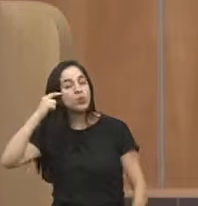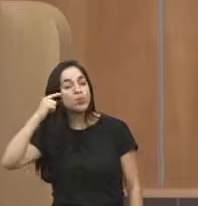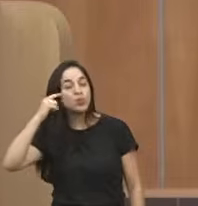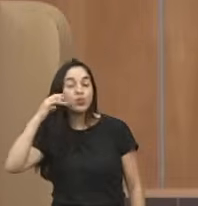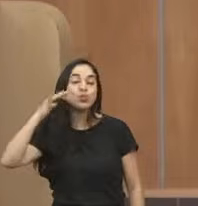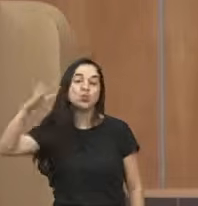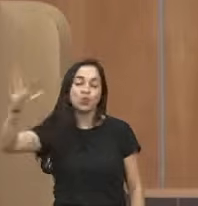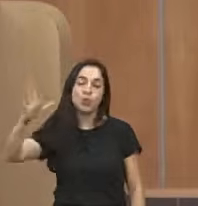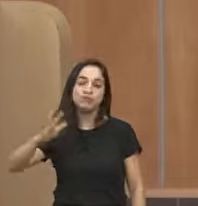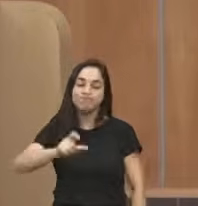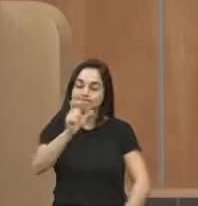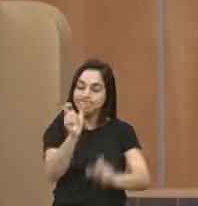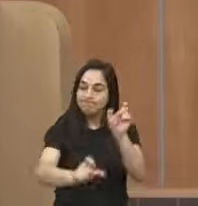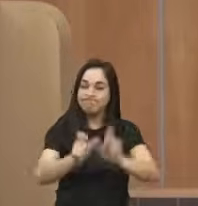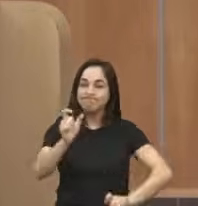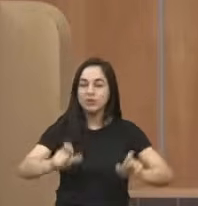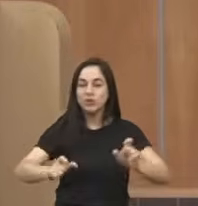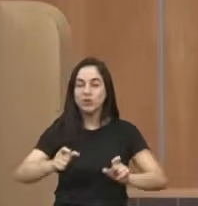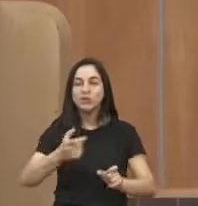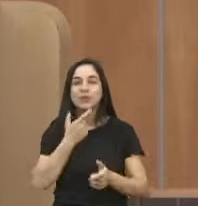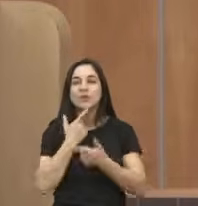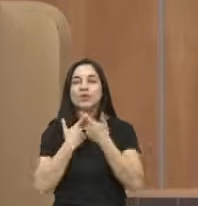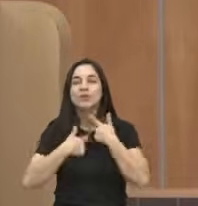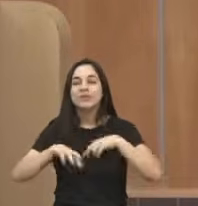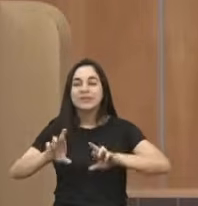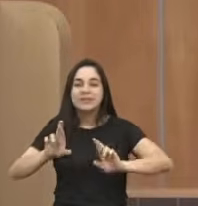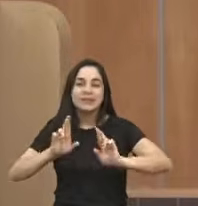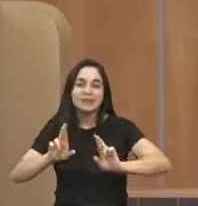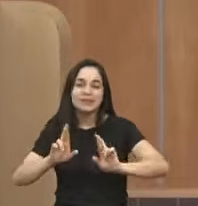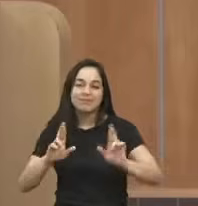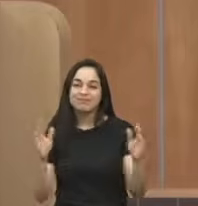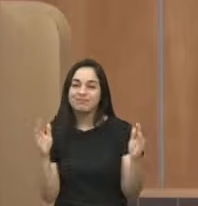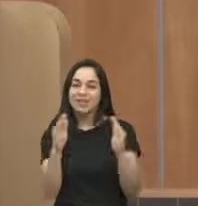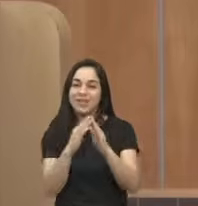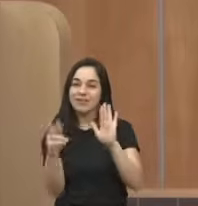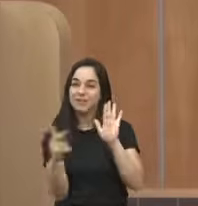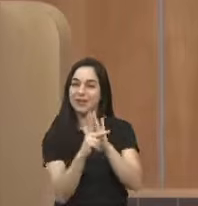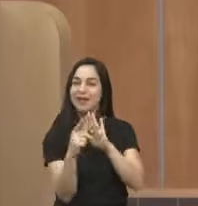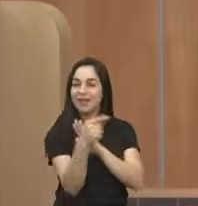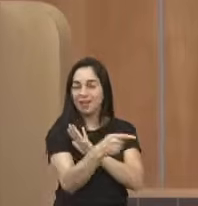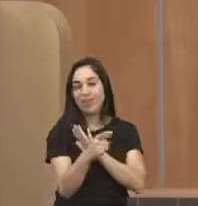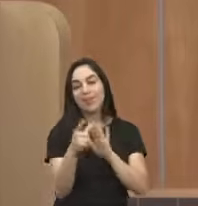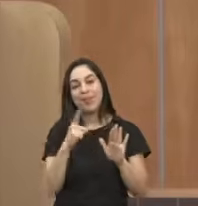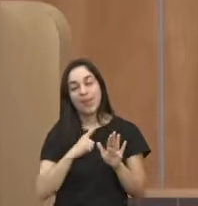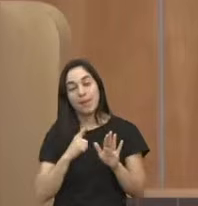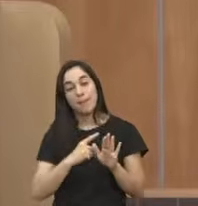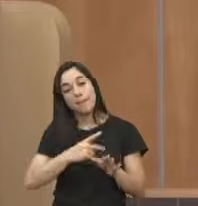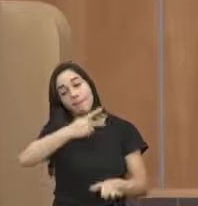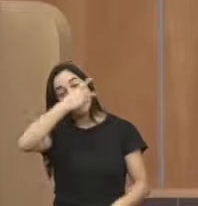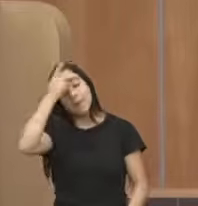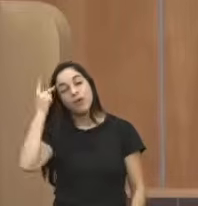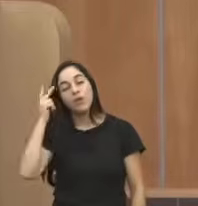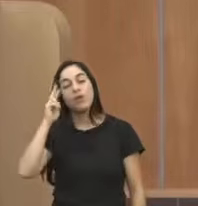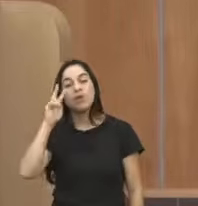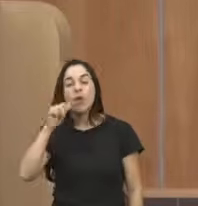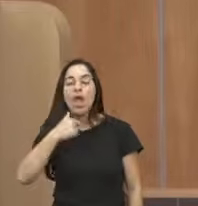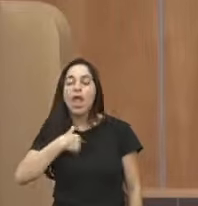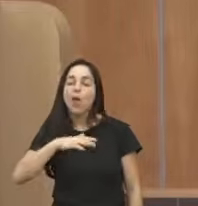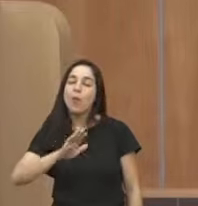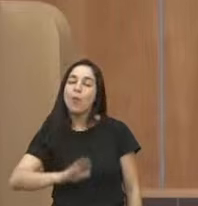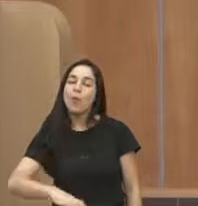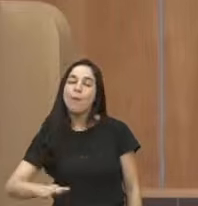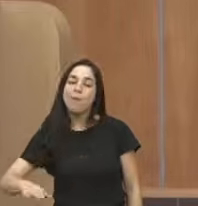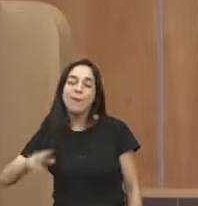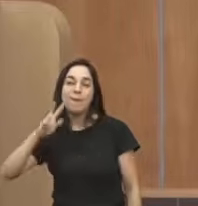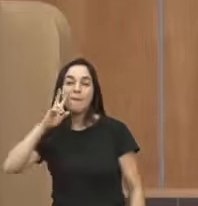com o sonho das pessoas em ter uma casa própria. Só quem já viu como eu vi bem pequenininho